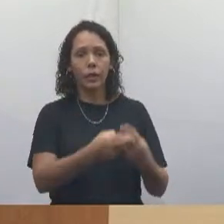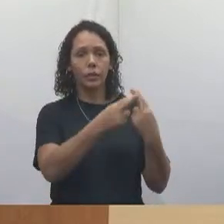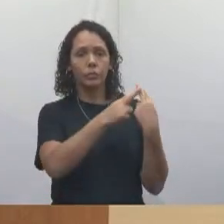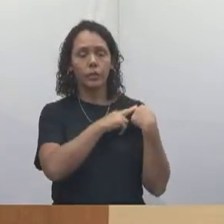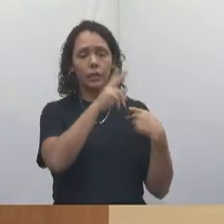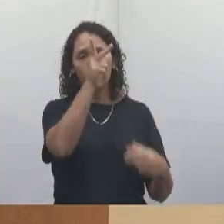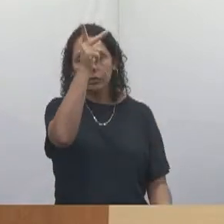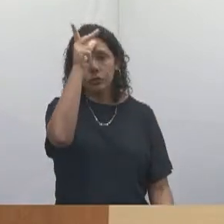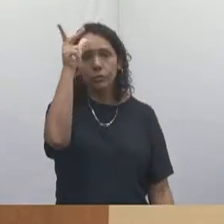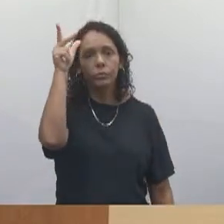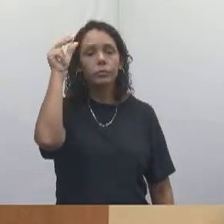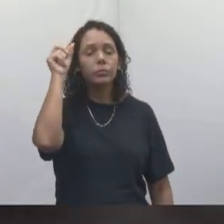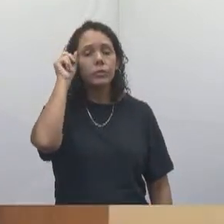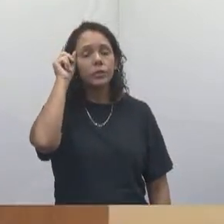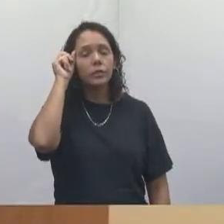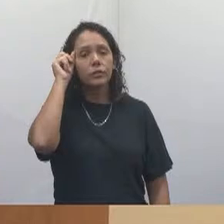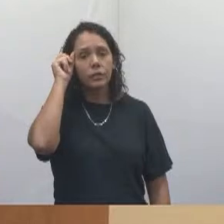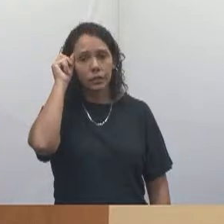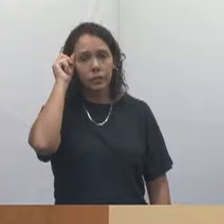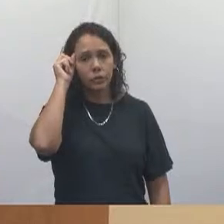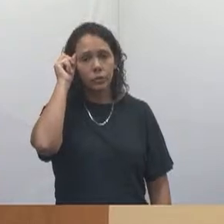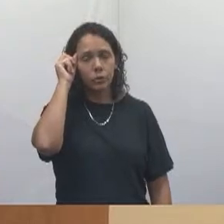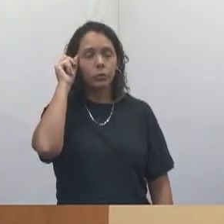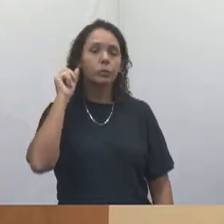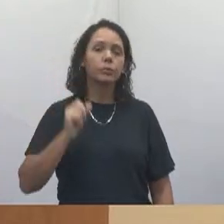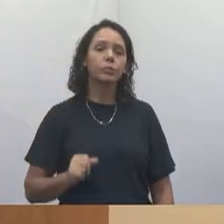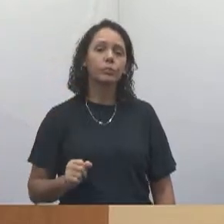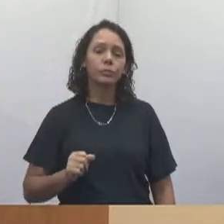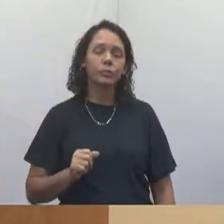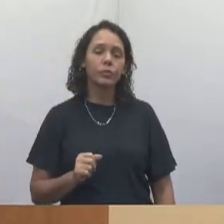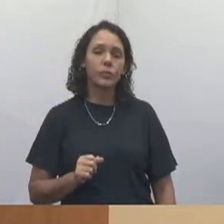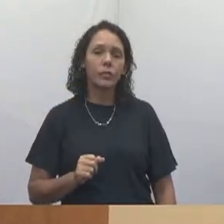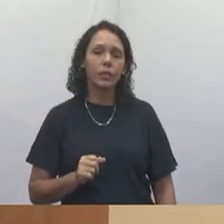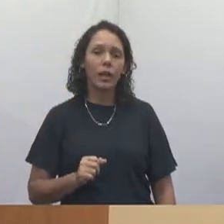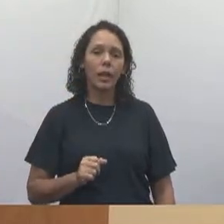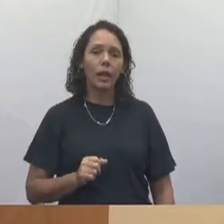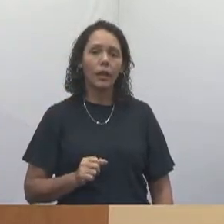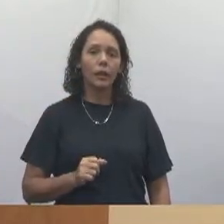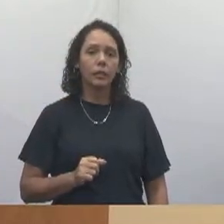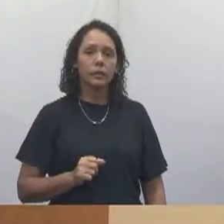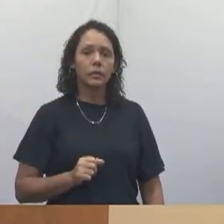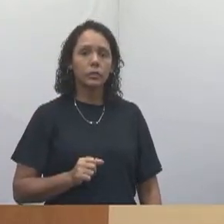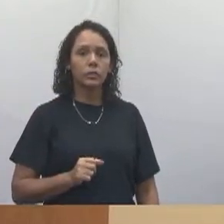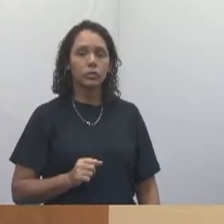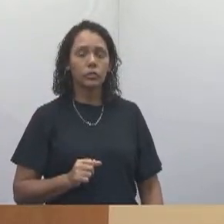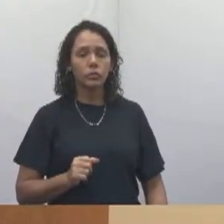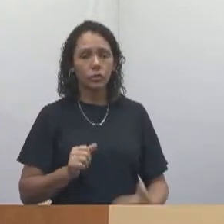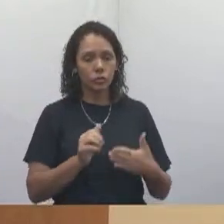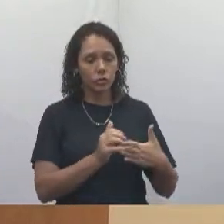sua equipe em prestar e levar o nome da nossa cidade com